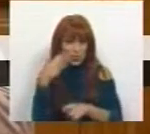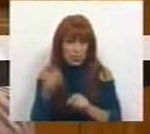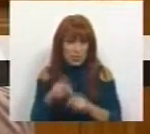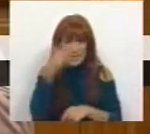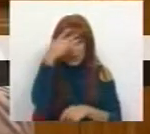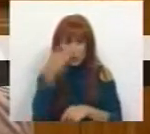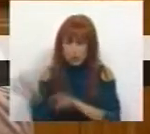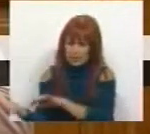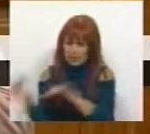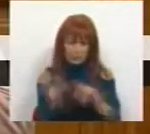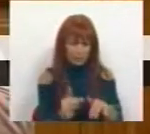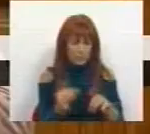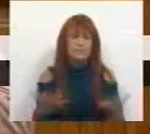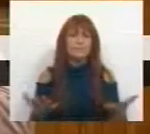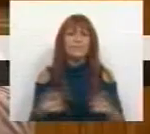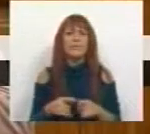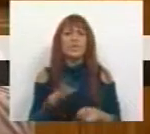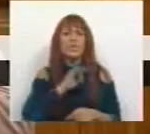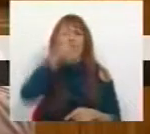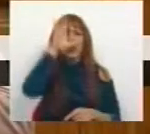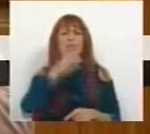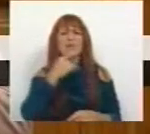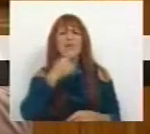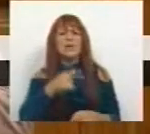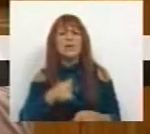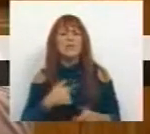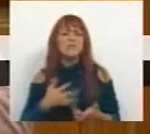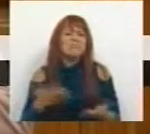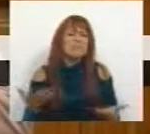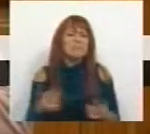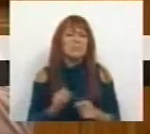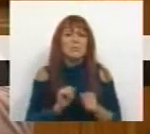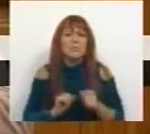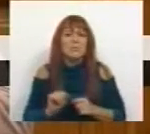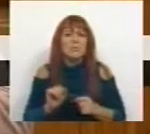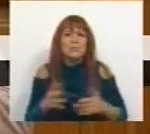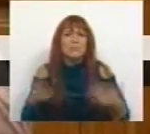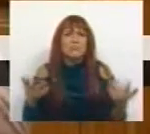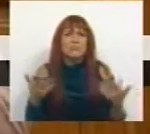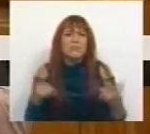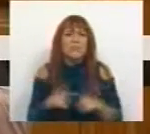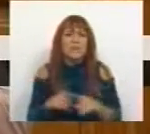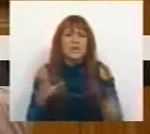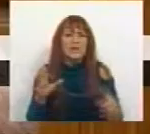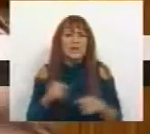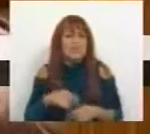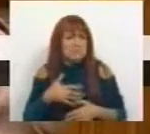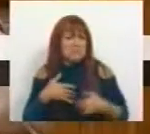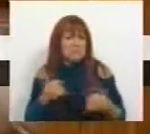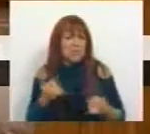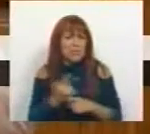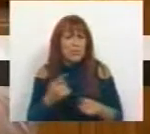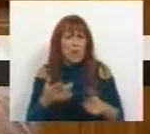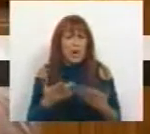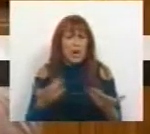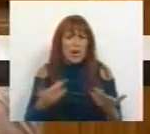de Setúbal. E o Sr. Ministro diz que, no fundo, está relativamente confortável por